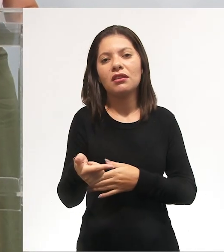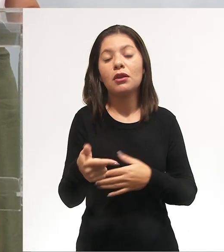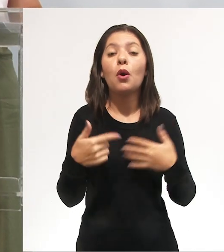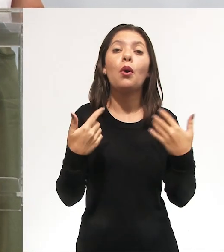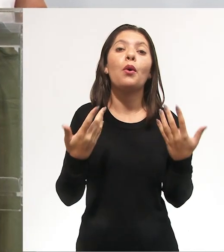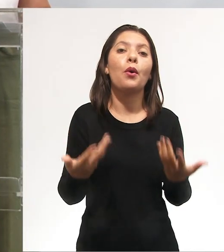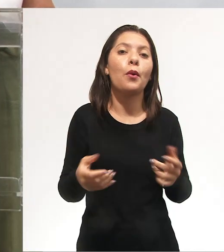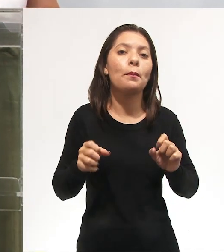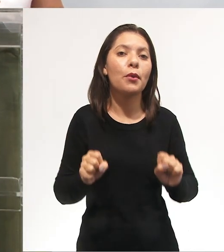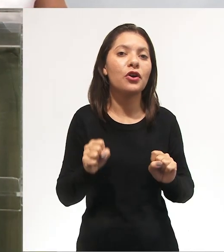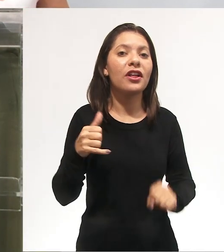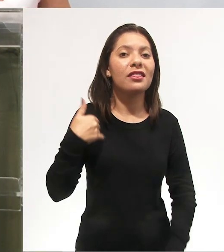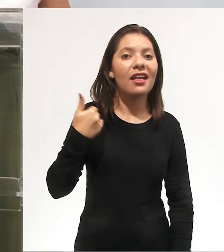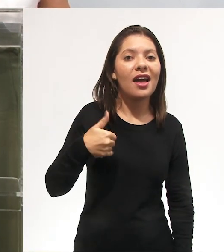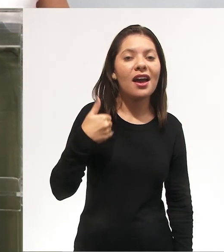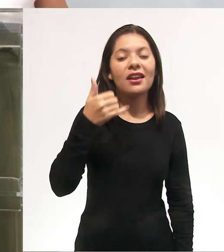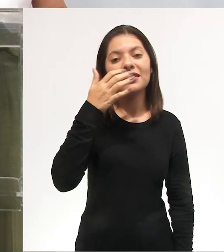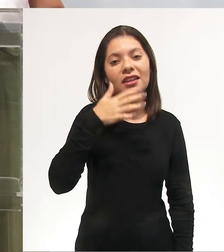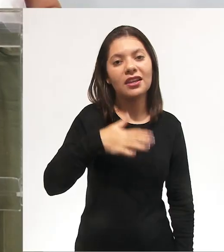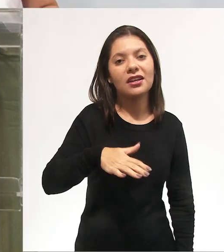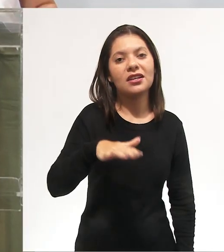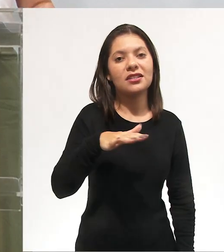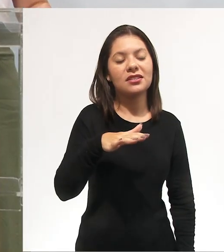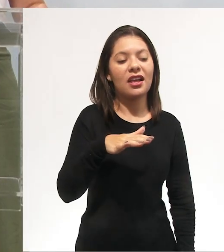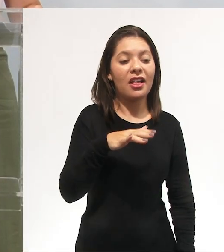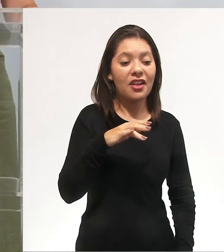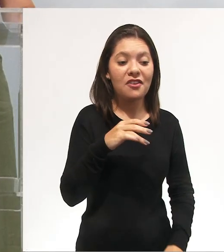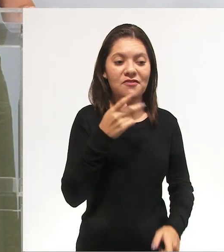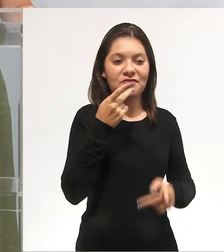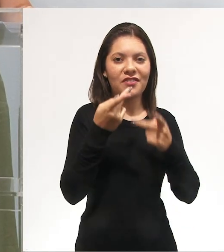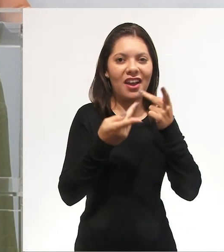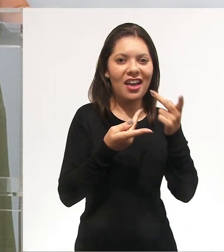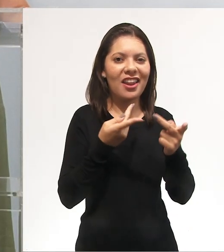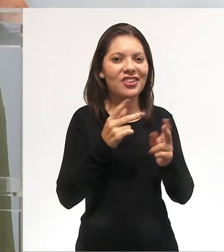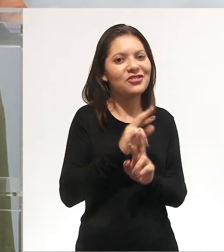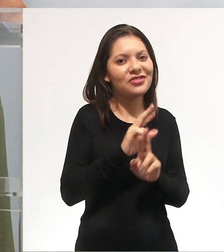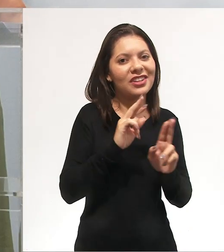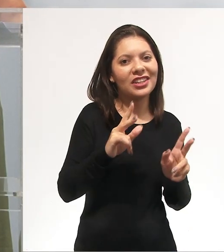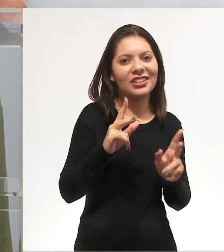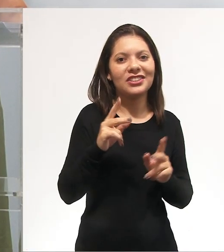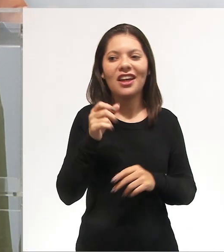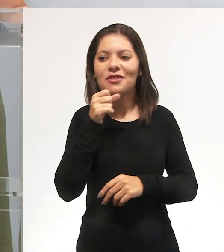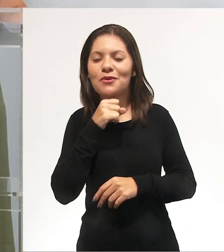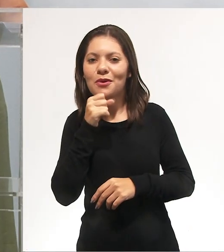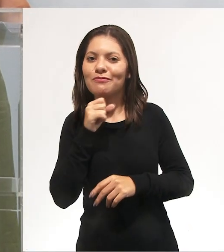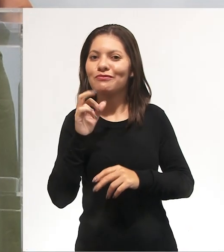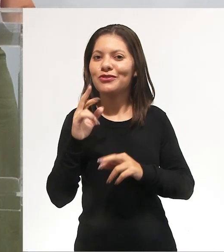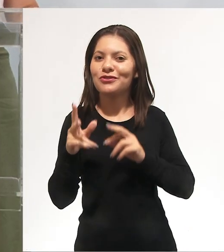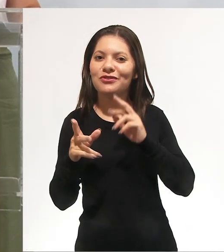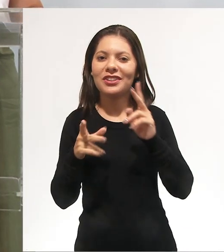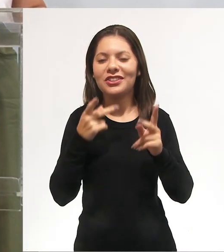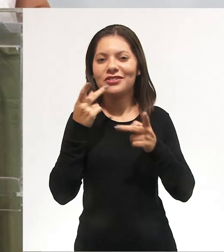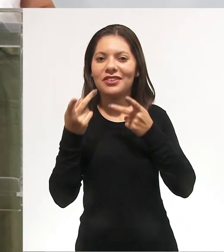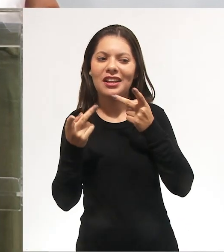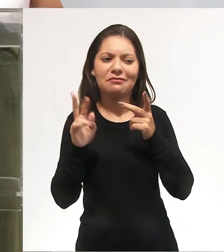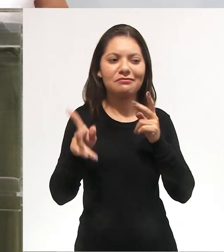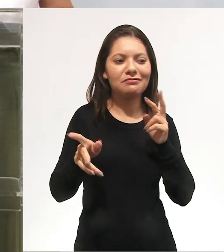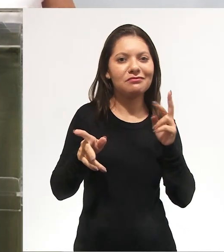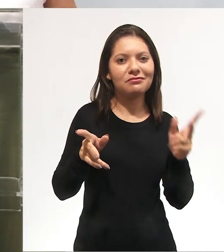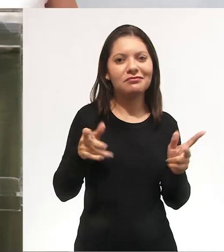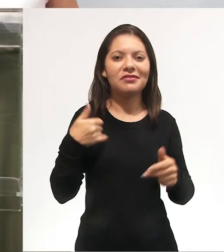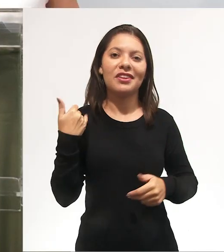As crianças falam de forma diferente que os adolescentes, que os adultos, que os idosos, então a gente tem uma